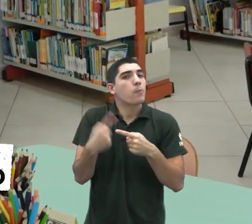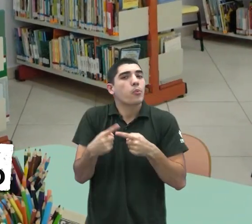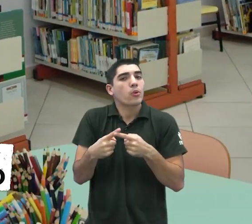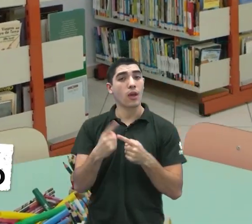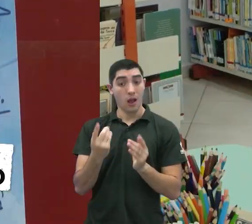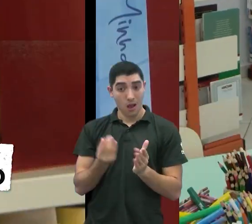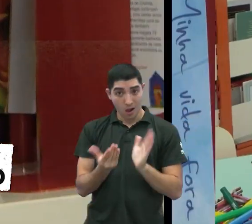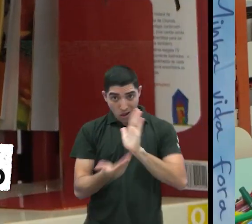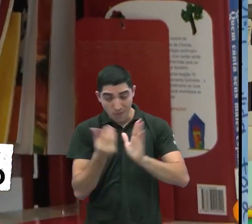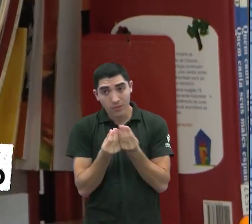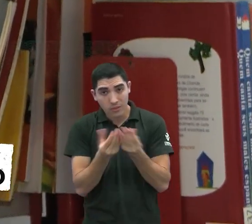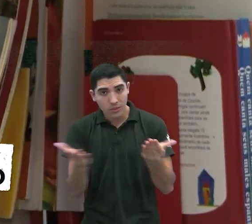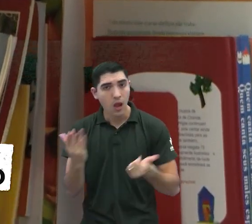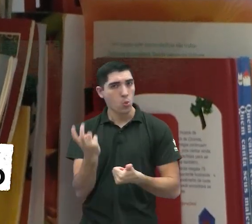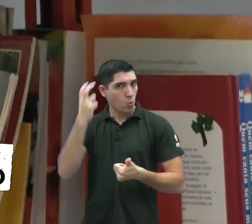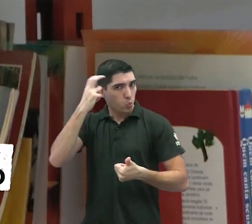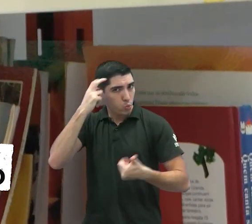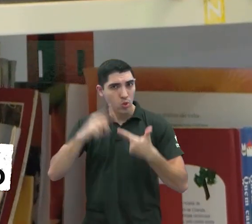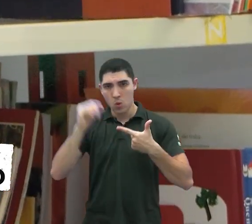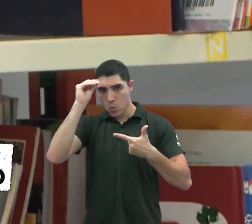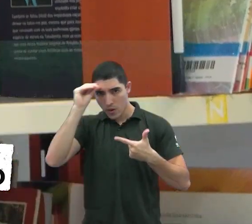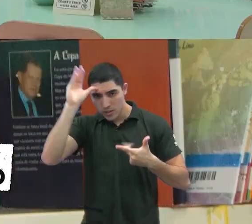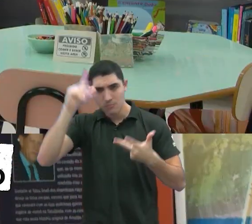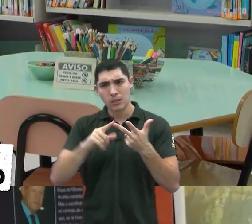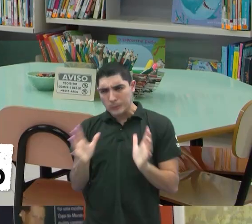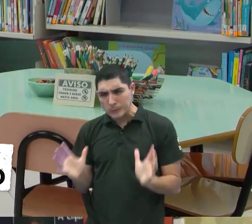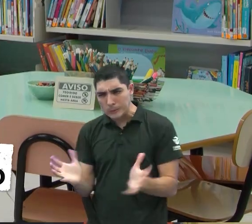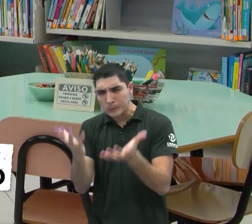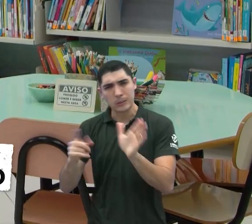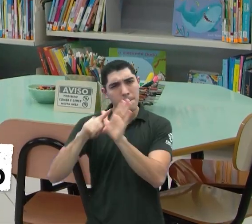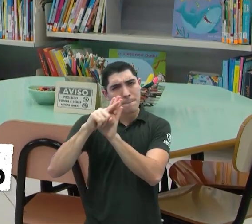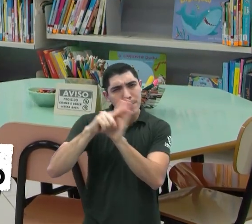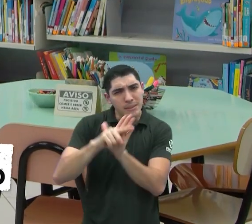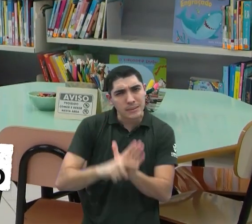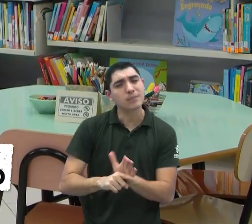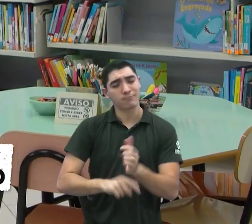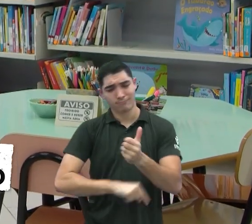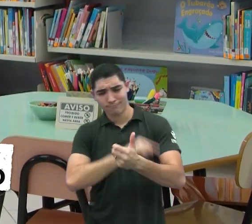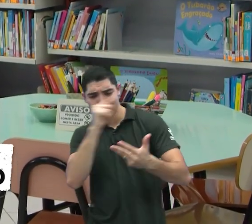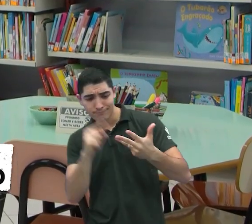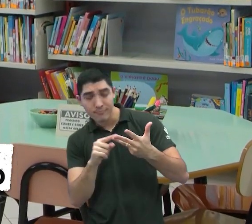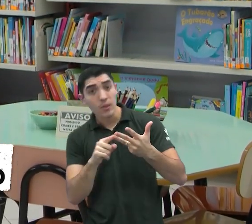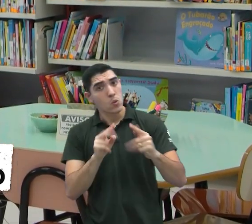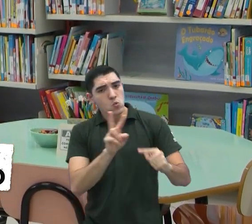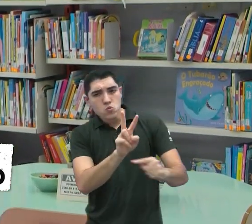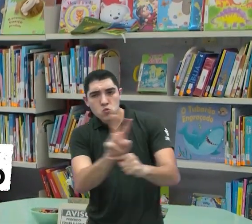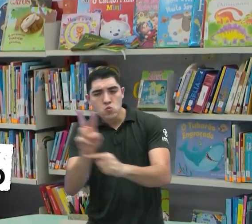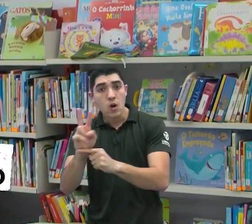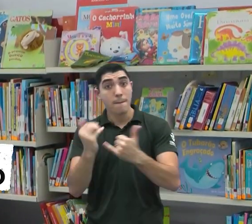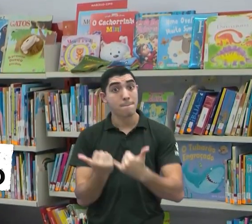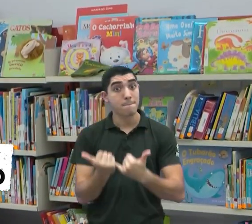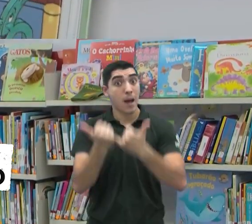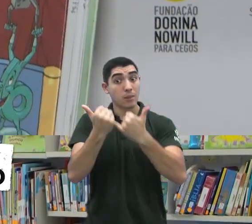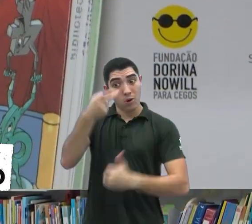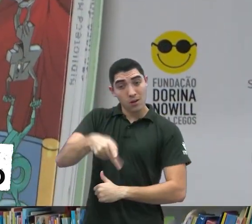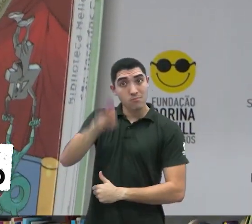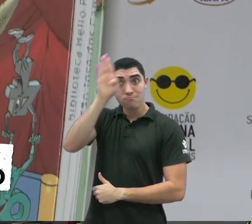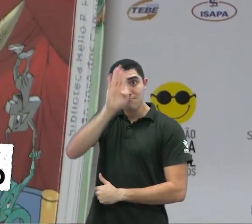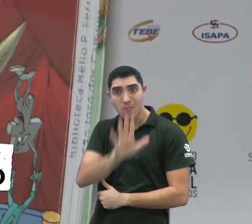cultura e transmissão de conhecimento, fomento à pesquisa social e científica, conservação do patrimônio